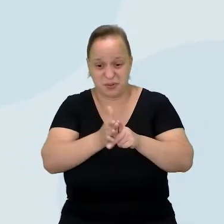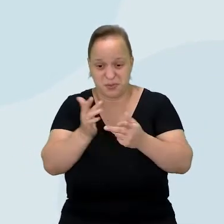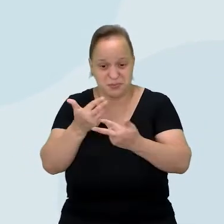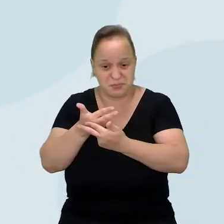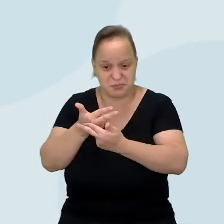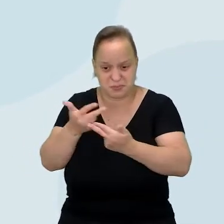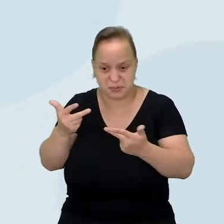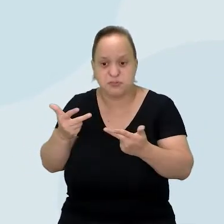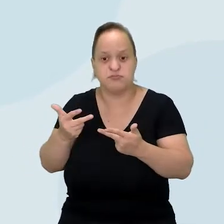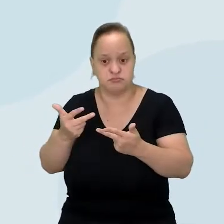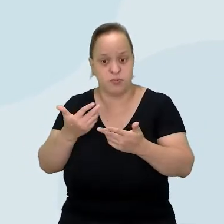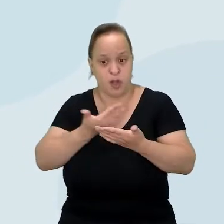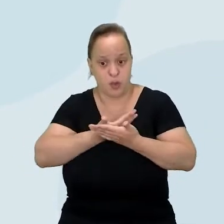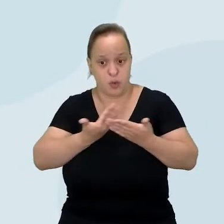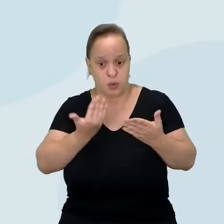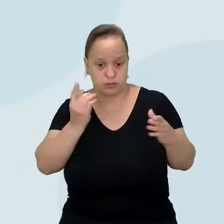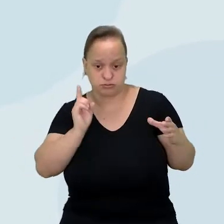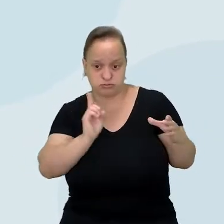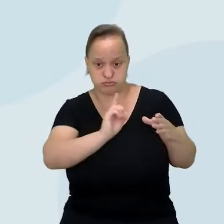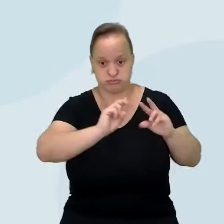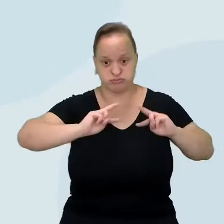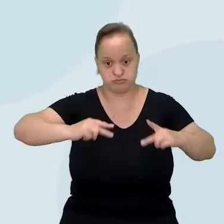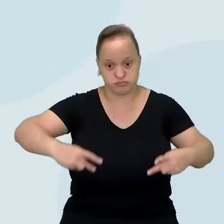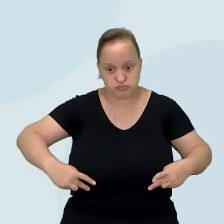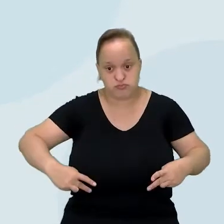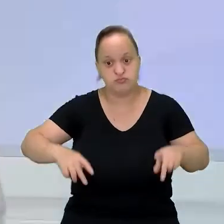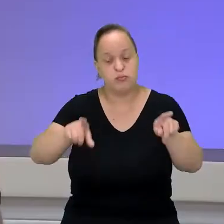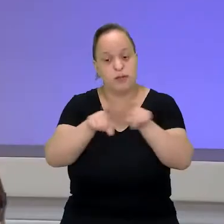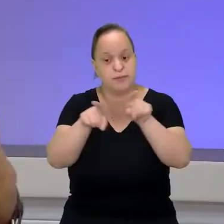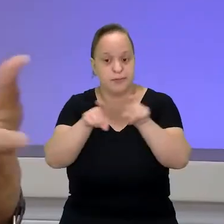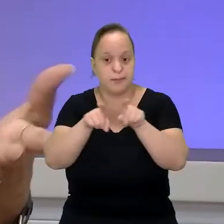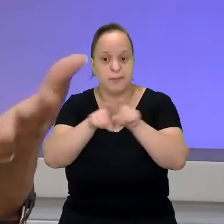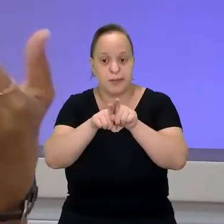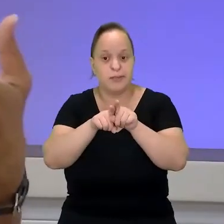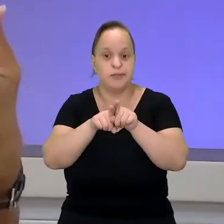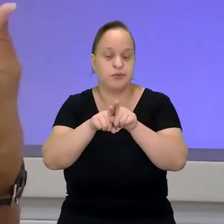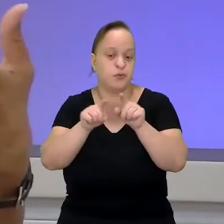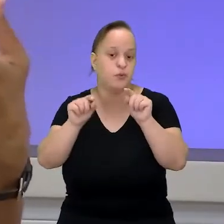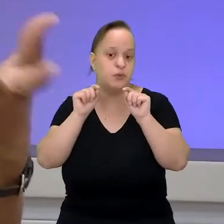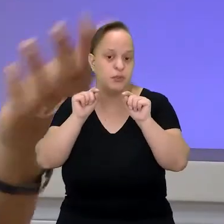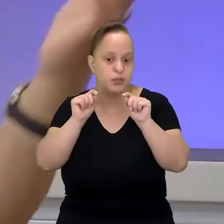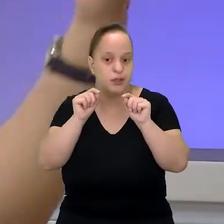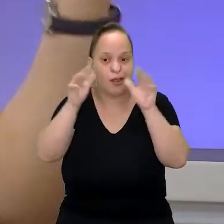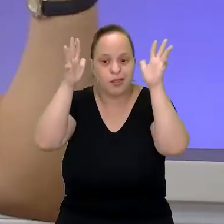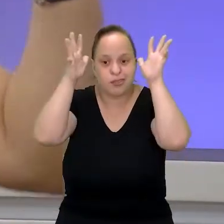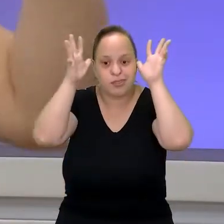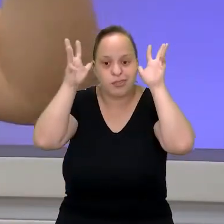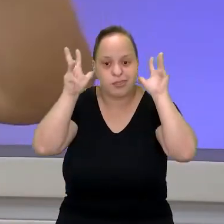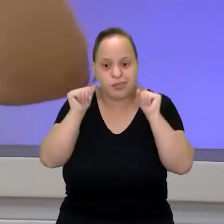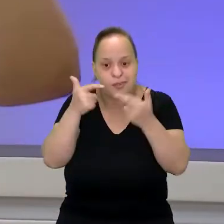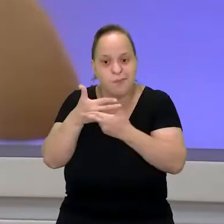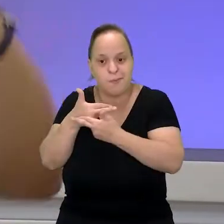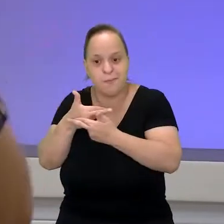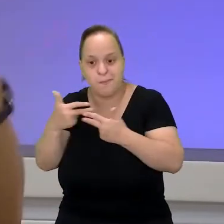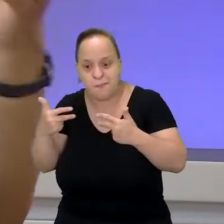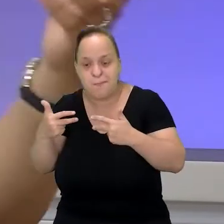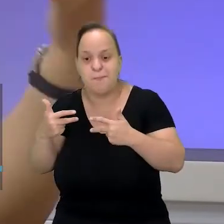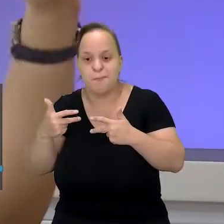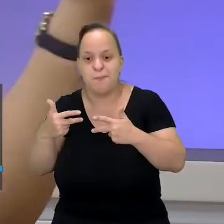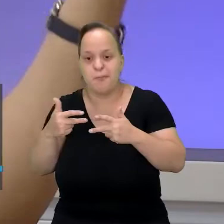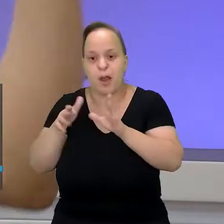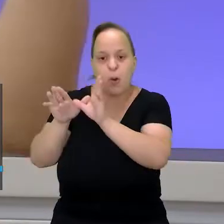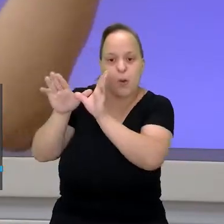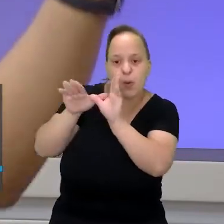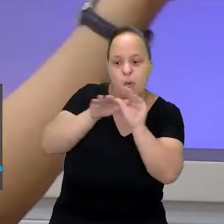gente está se incluindo, seres vivos nós, né? A gente está falando de não só os animais que precisam andar, as